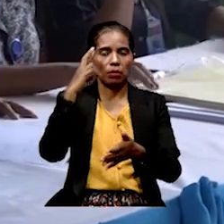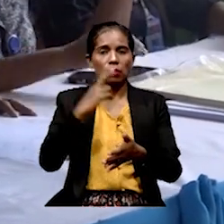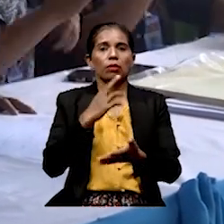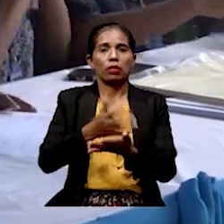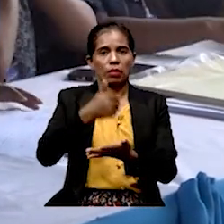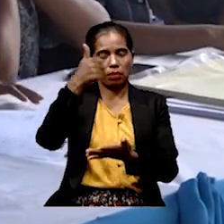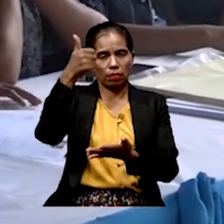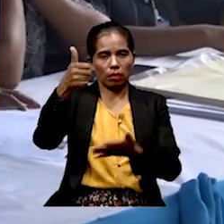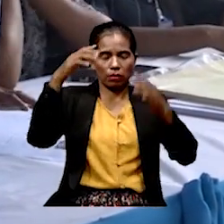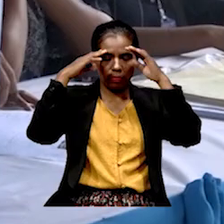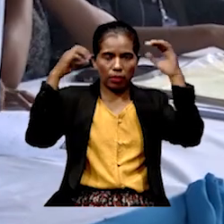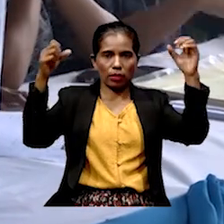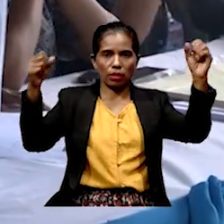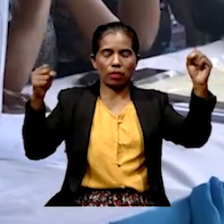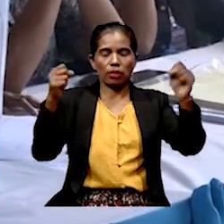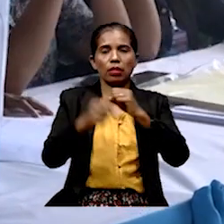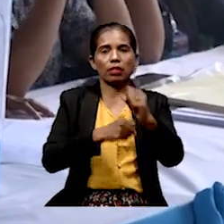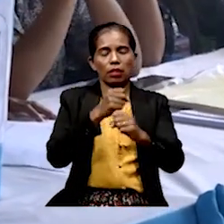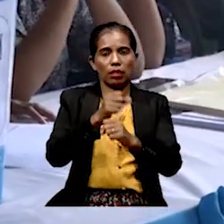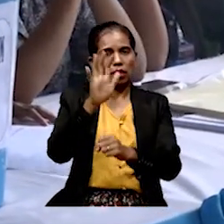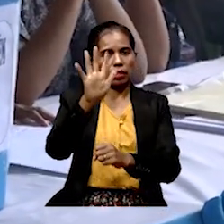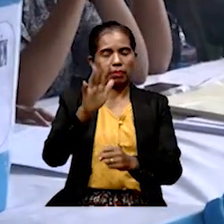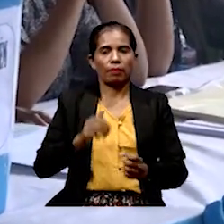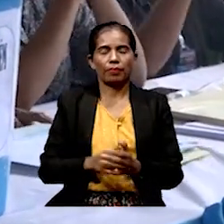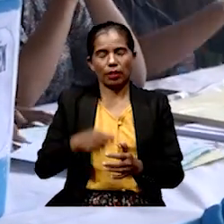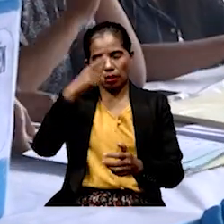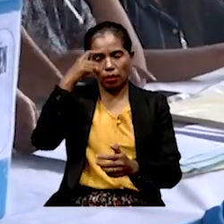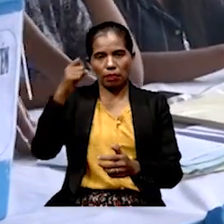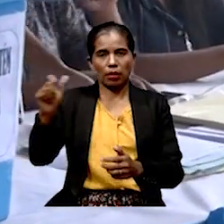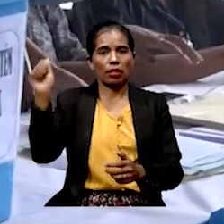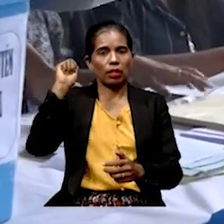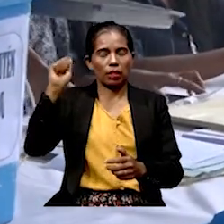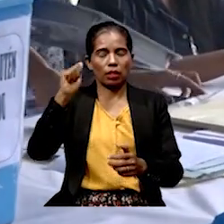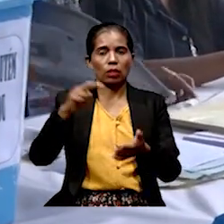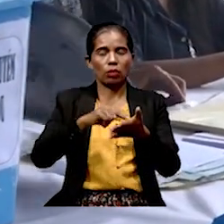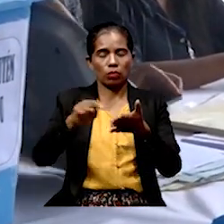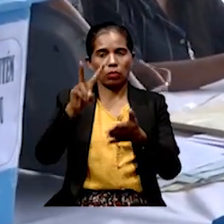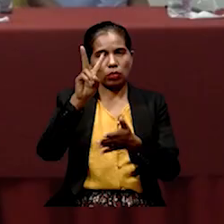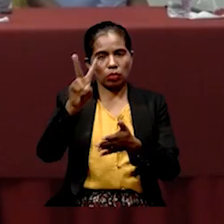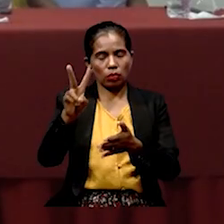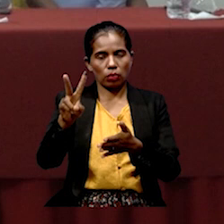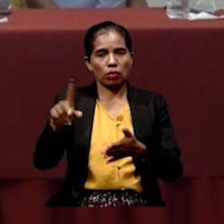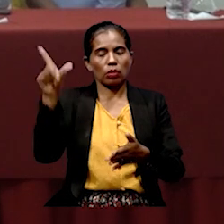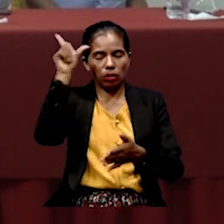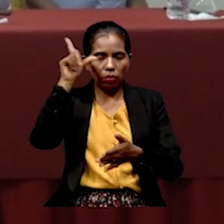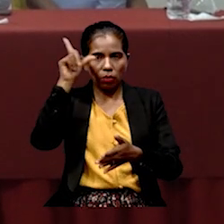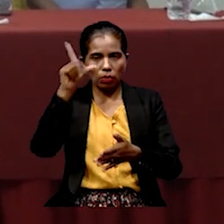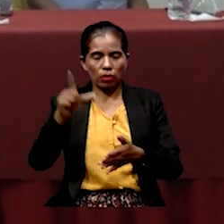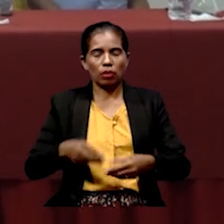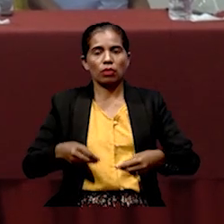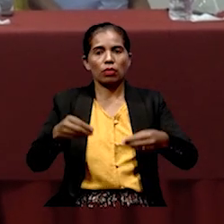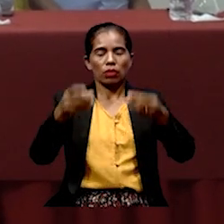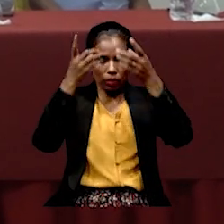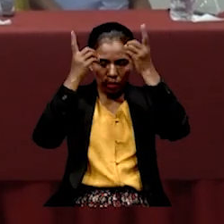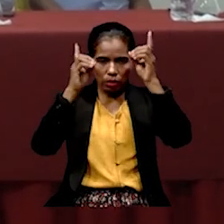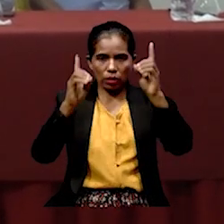eleito no dar presidente da República, ba período Tinan Lima. Também, candidato ao número sorteio rua, Francisco Guterres Luolo, manifesta decisão povo